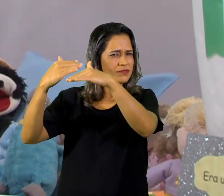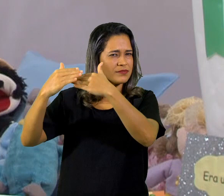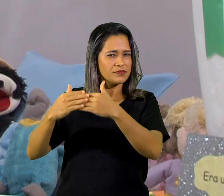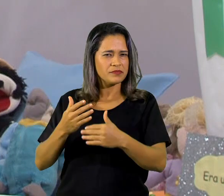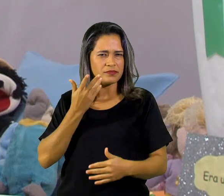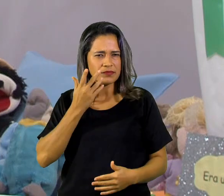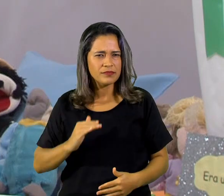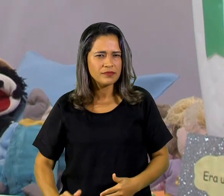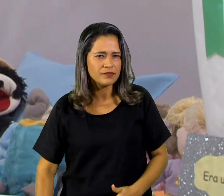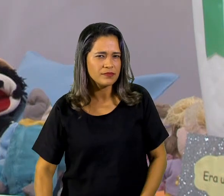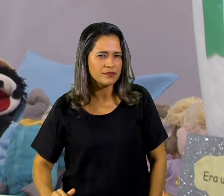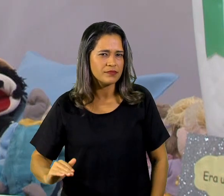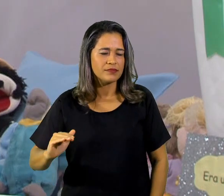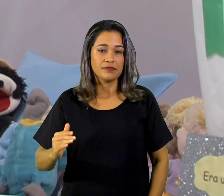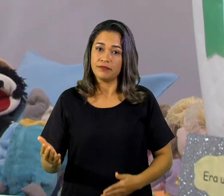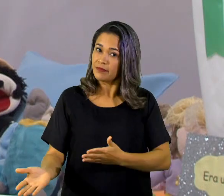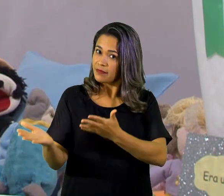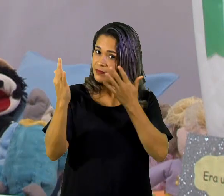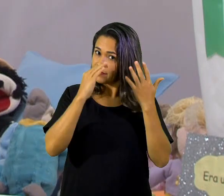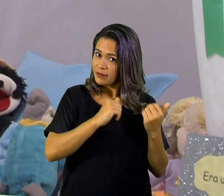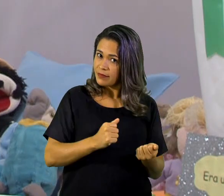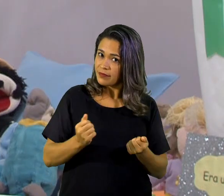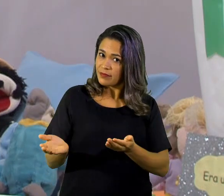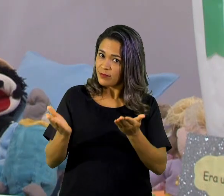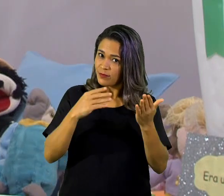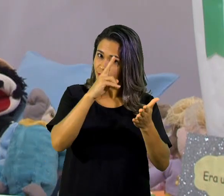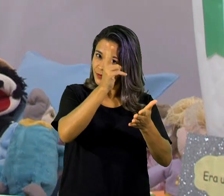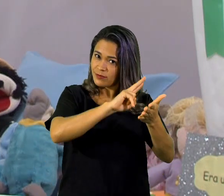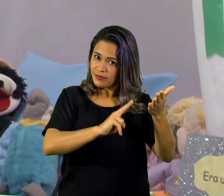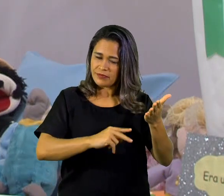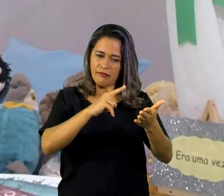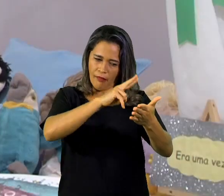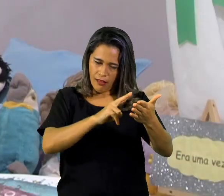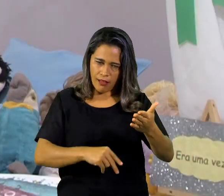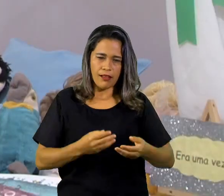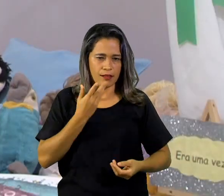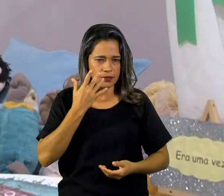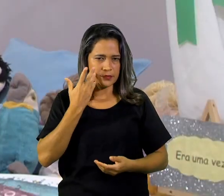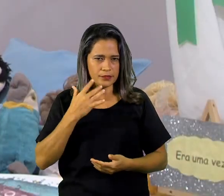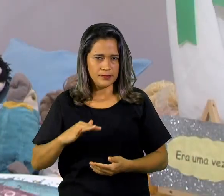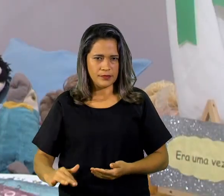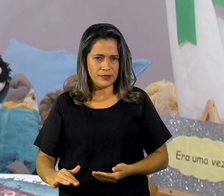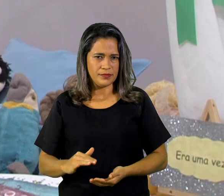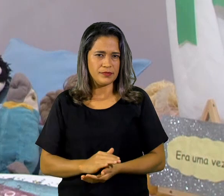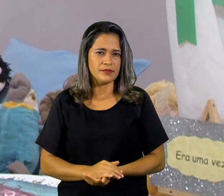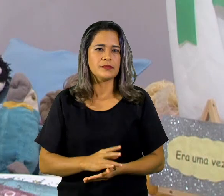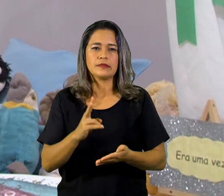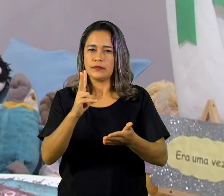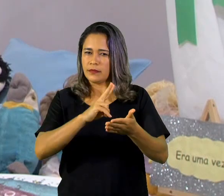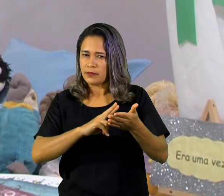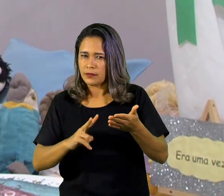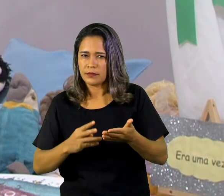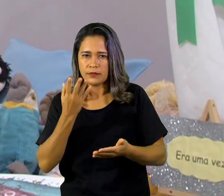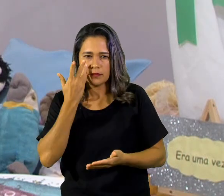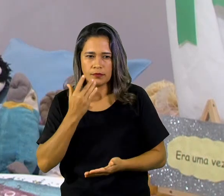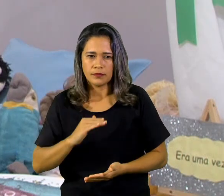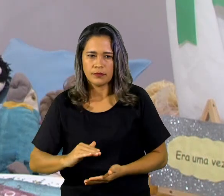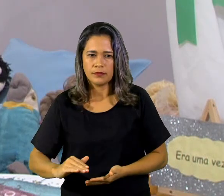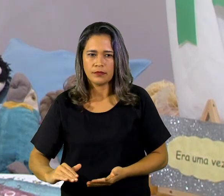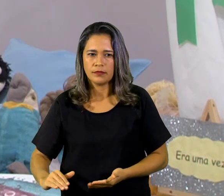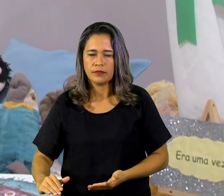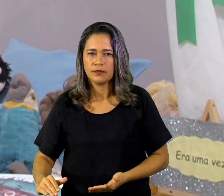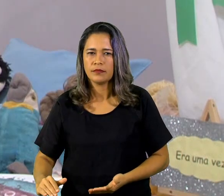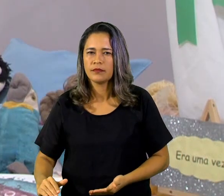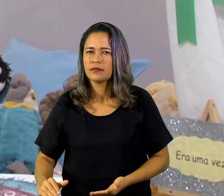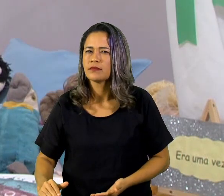infância. Vamos lá, embarque nessa leitura e leia para a criança. Ler para a criança é muito importante. desde a